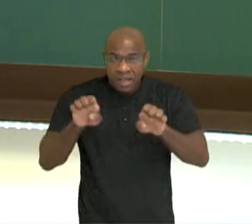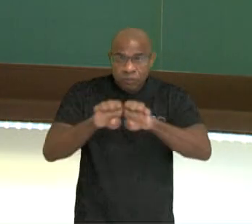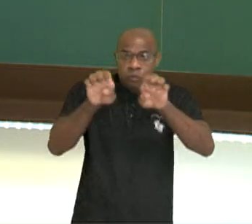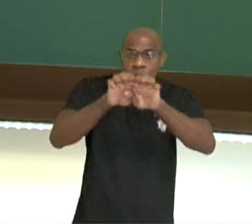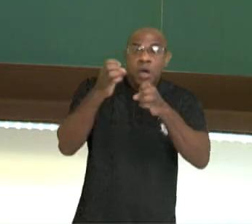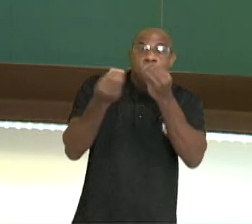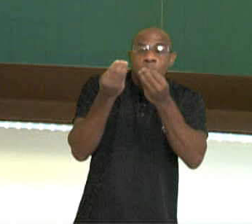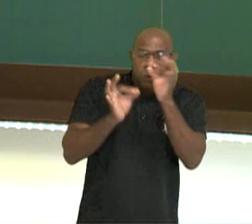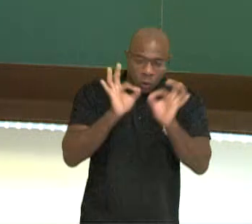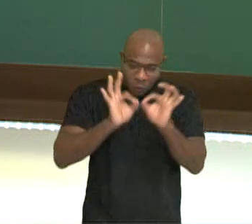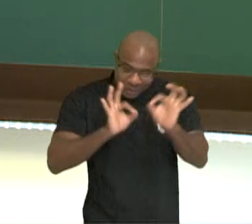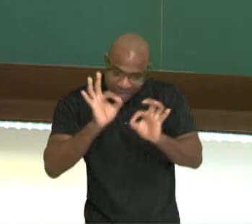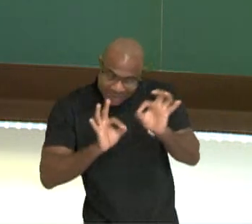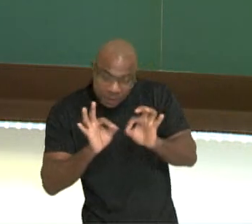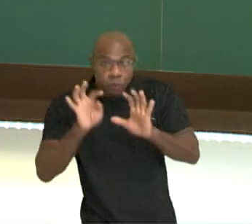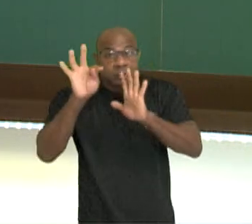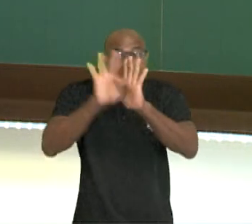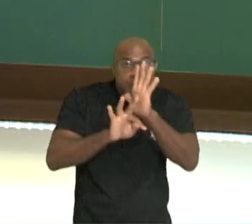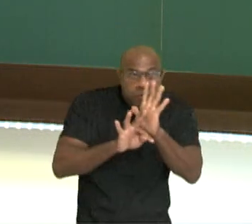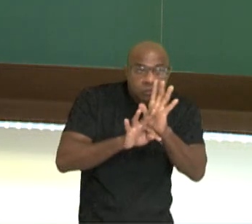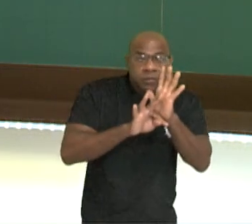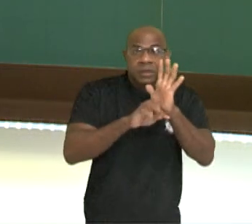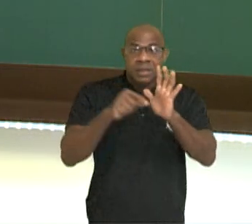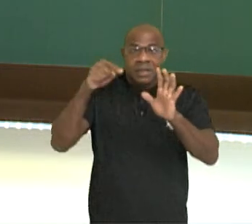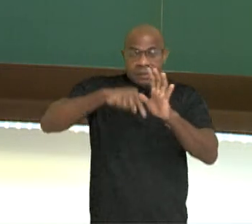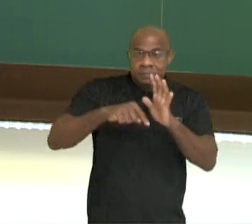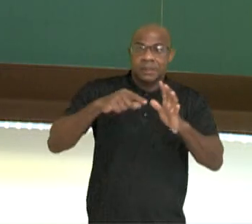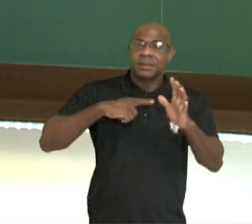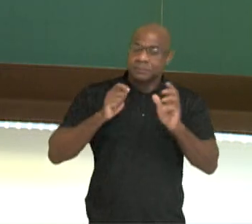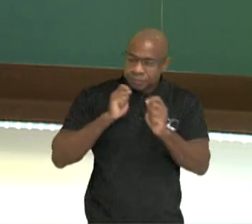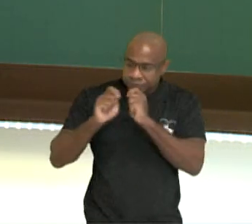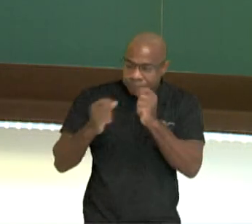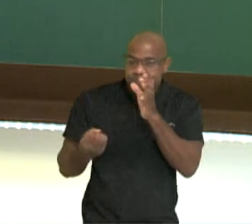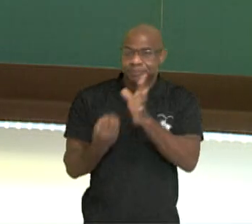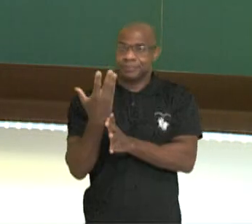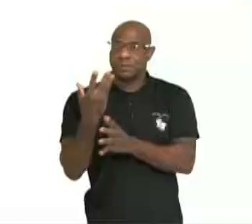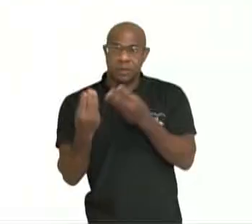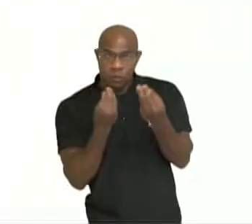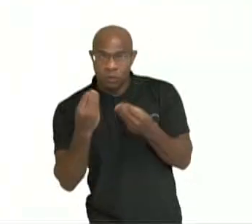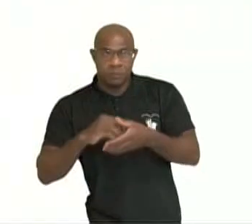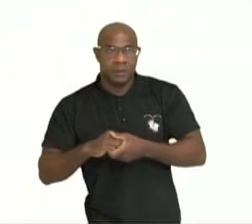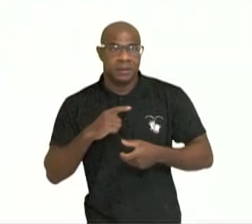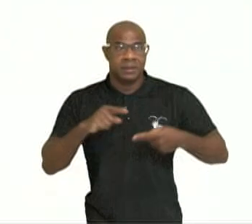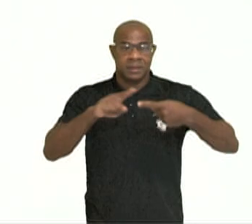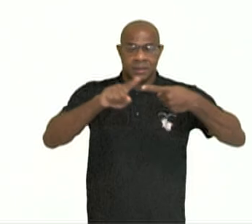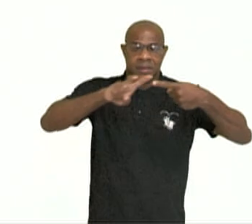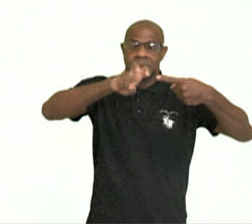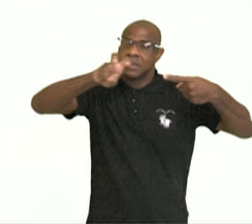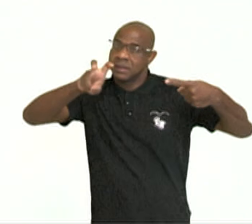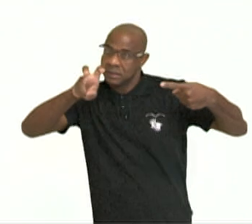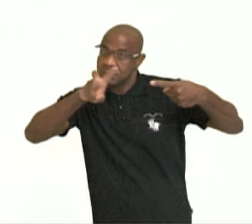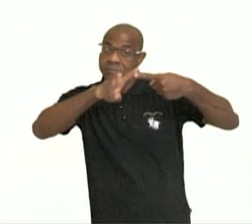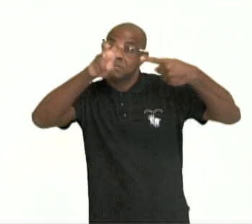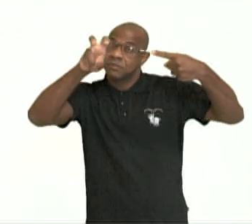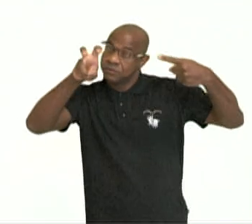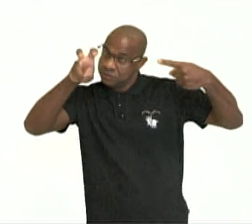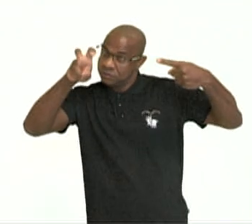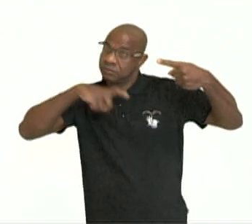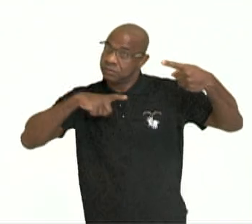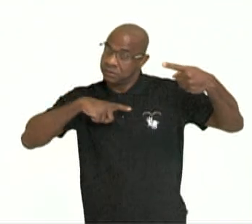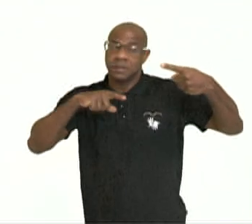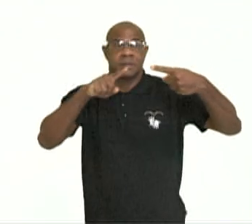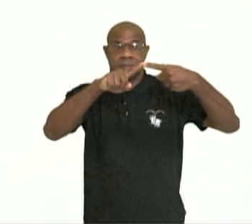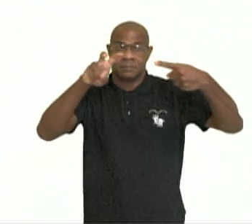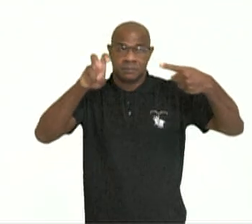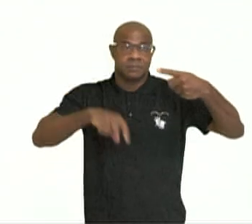que você organiza um texto para que ele seja uma reportagem, tá? Temos o título, manchete, que deve atrair a